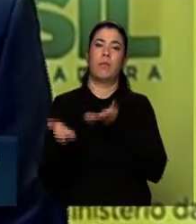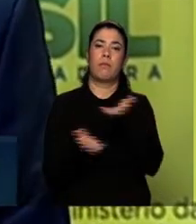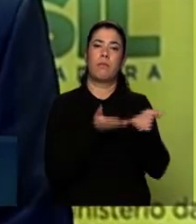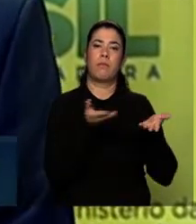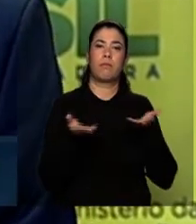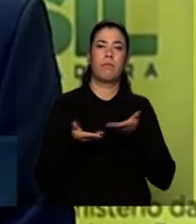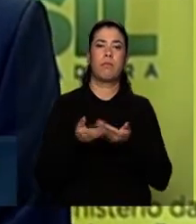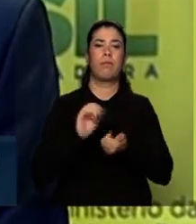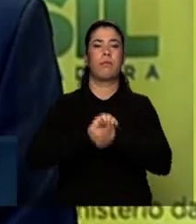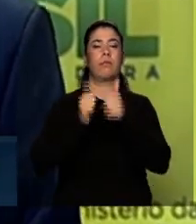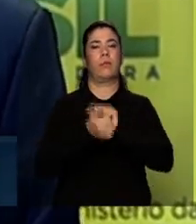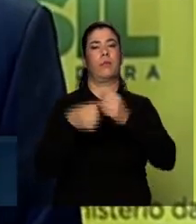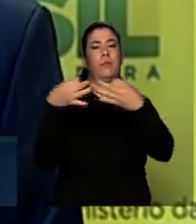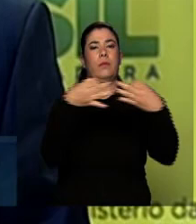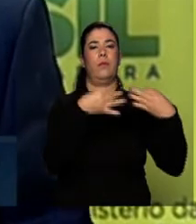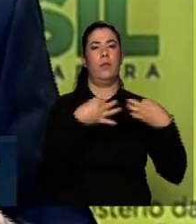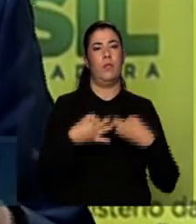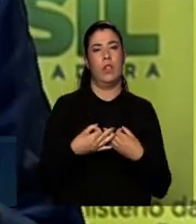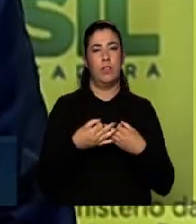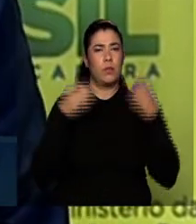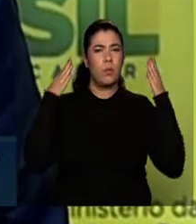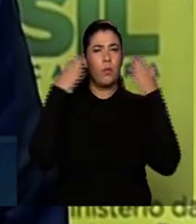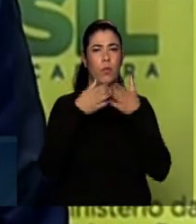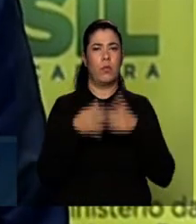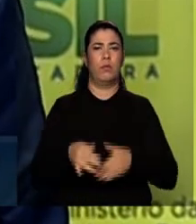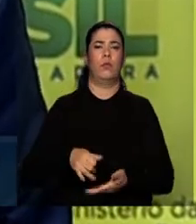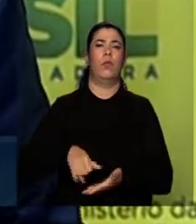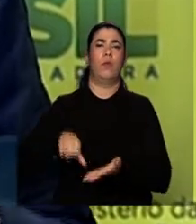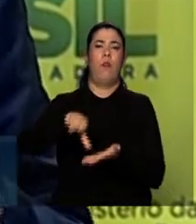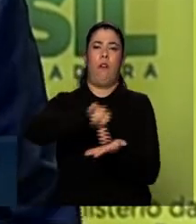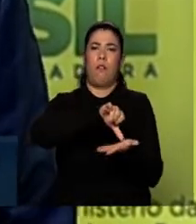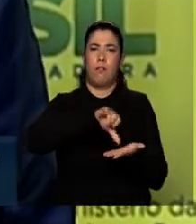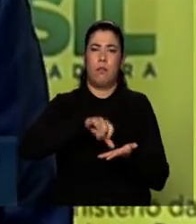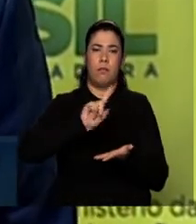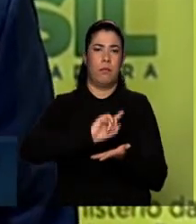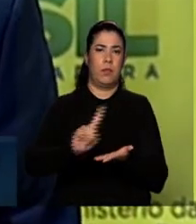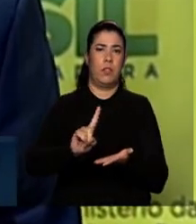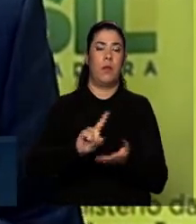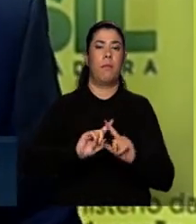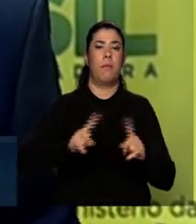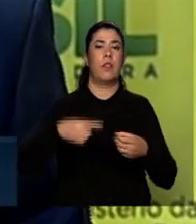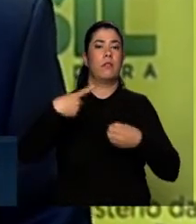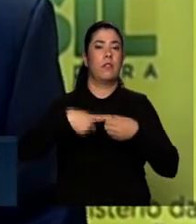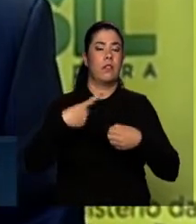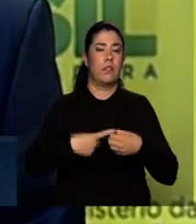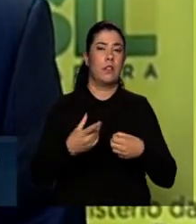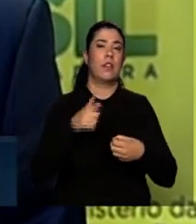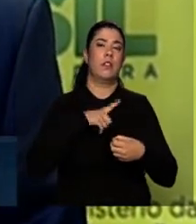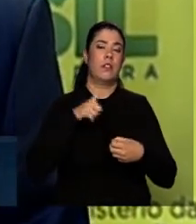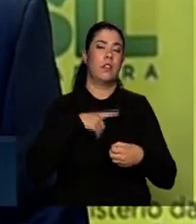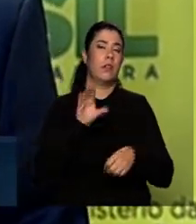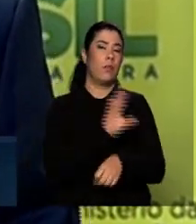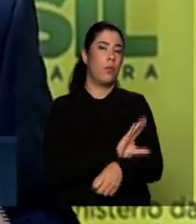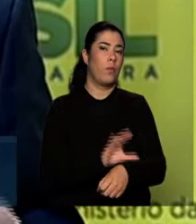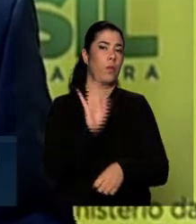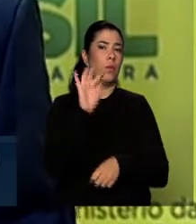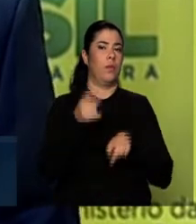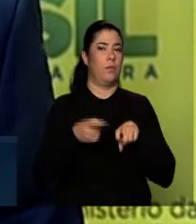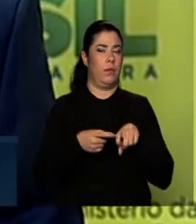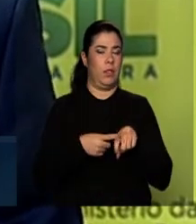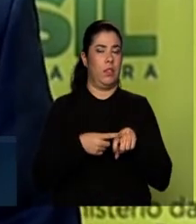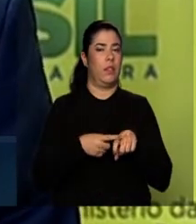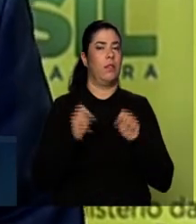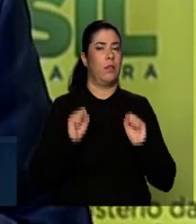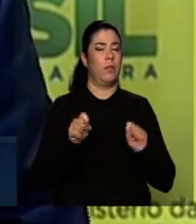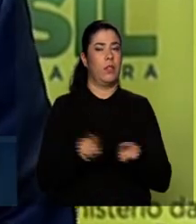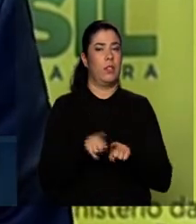não concentrados nas capitais, nas grandes cidades, nas cidades e regiões onde já tinham faculdade de medicina, esses médicos, para que